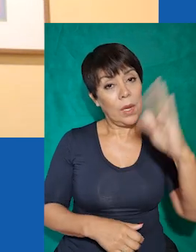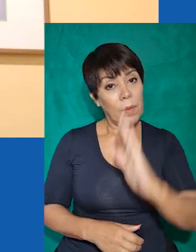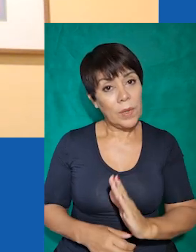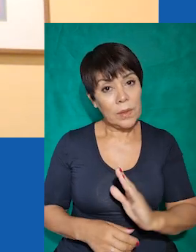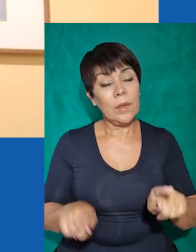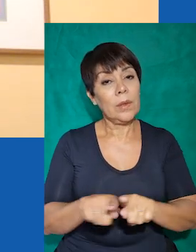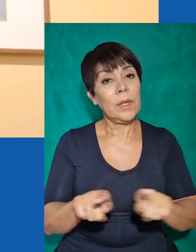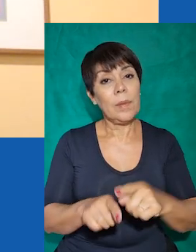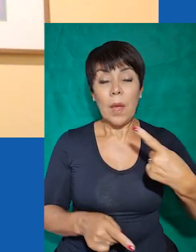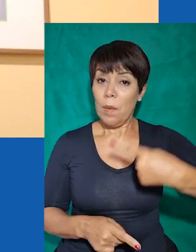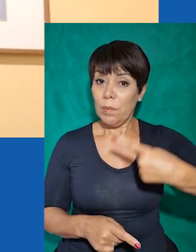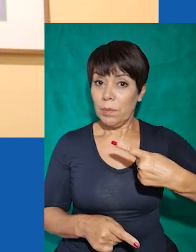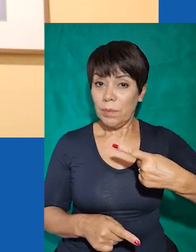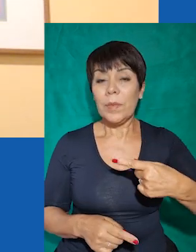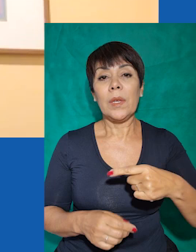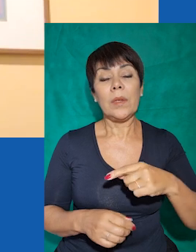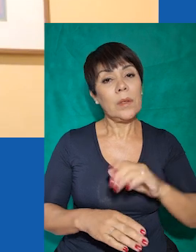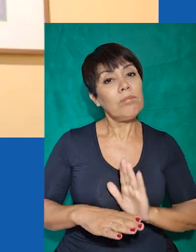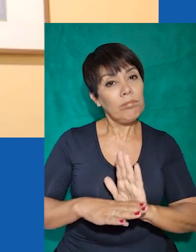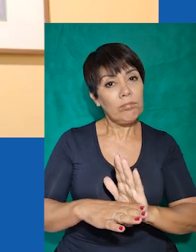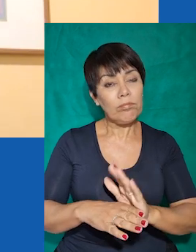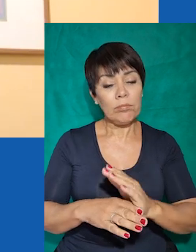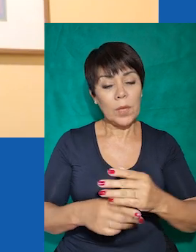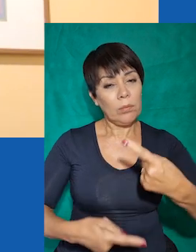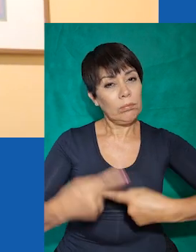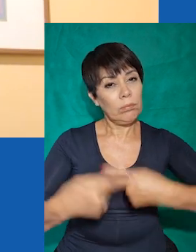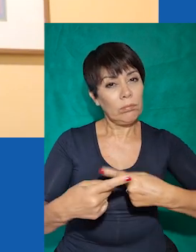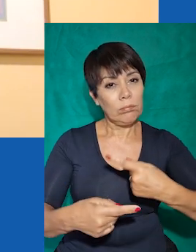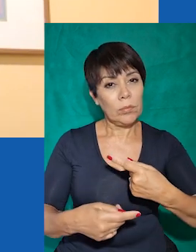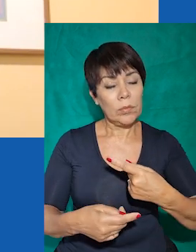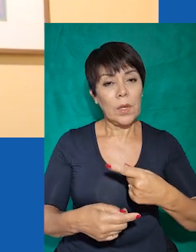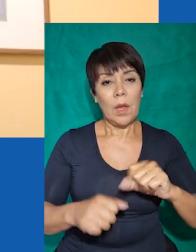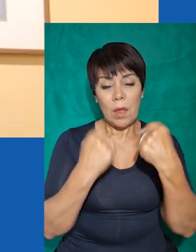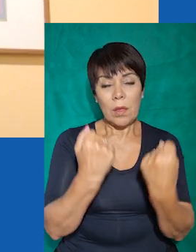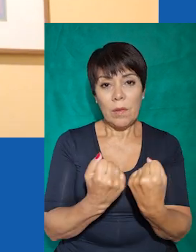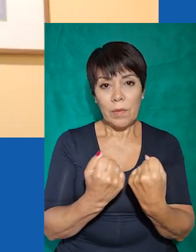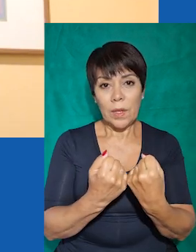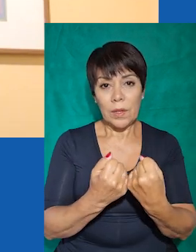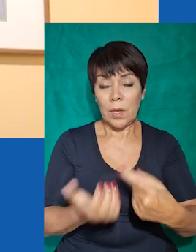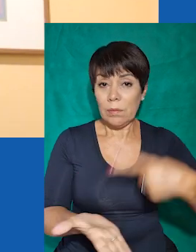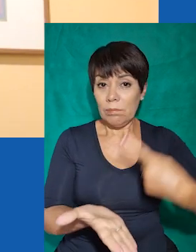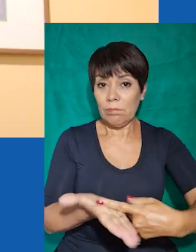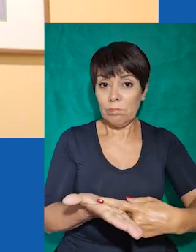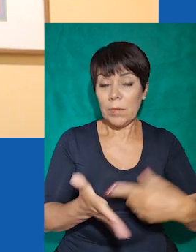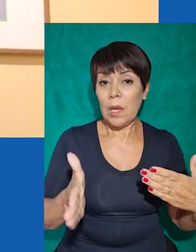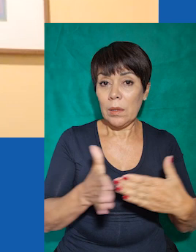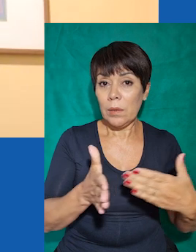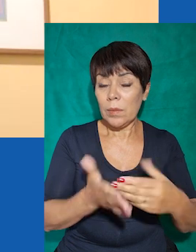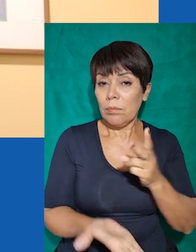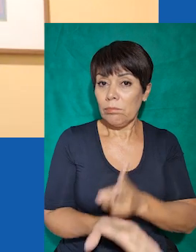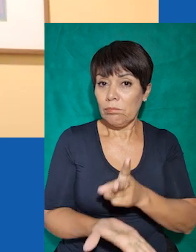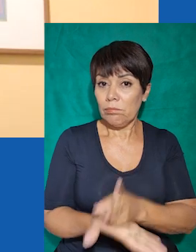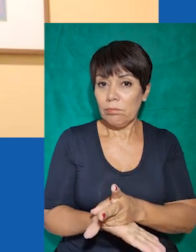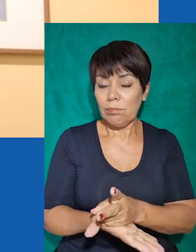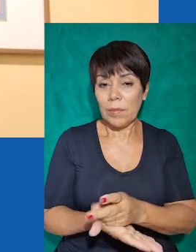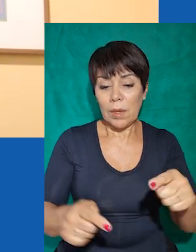a primeira a fazer a sustentação oral no Supremo Tribunal Federal, defendendo a homologação dos limites contínuos